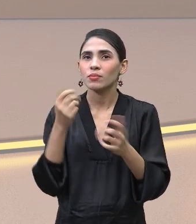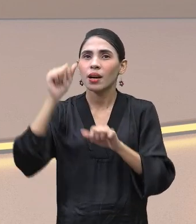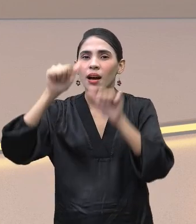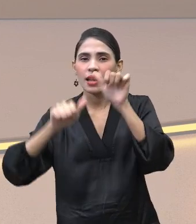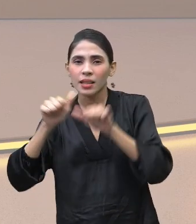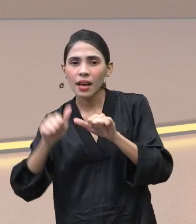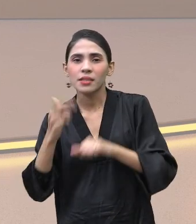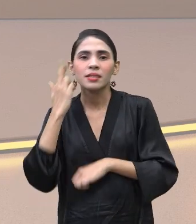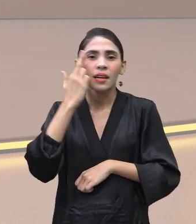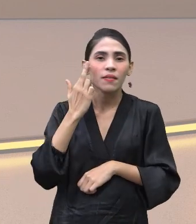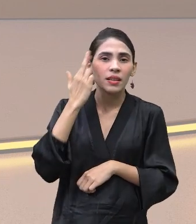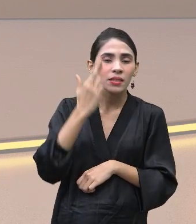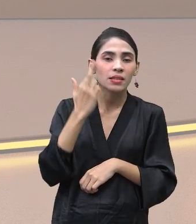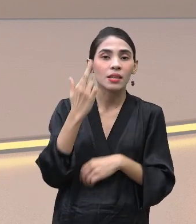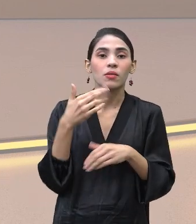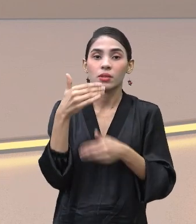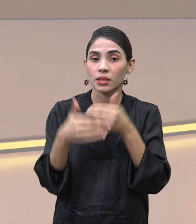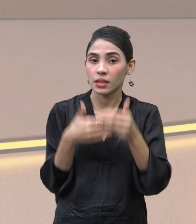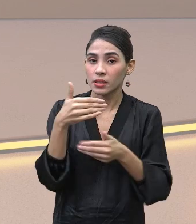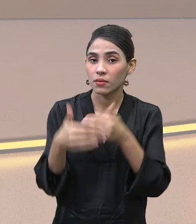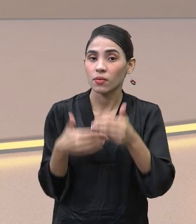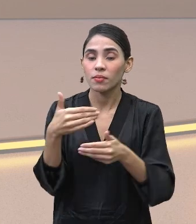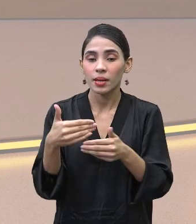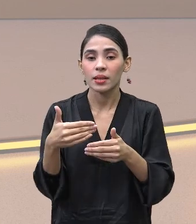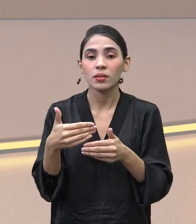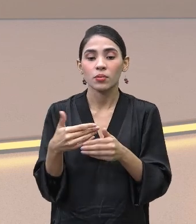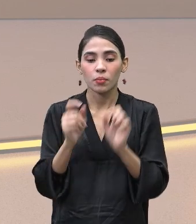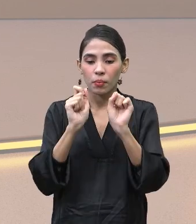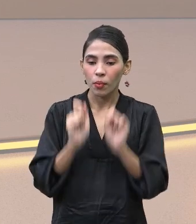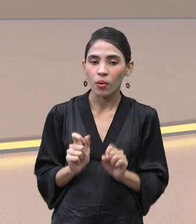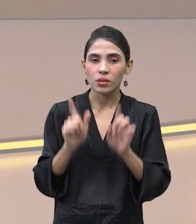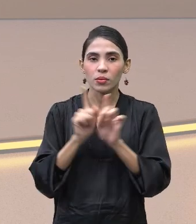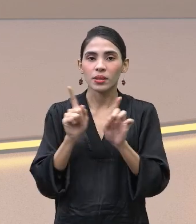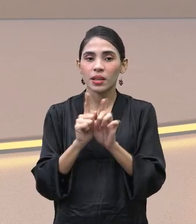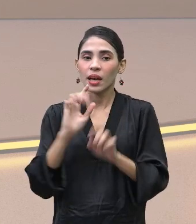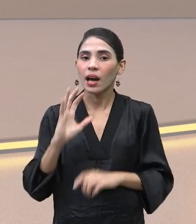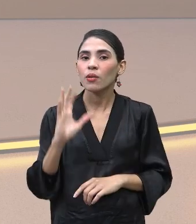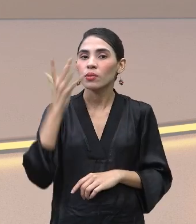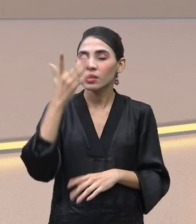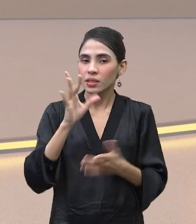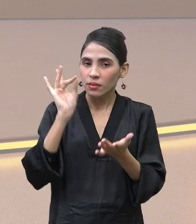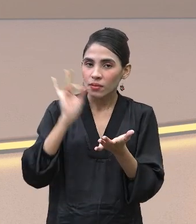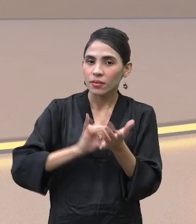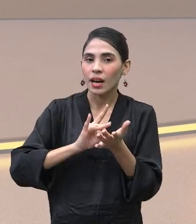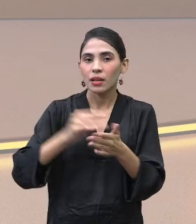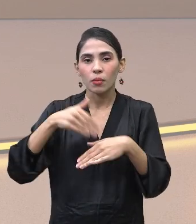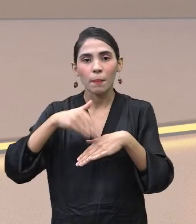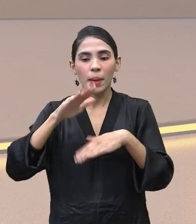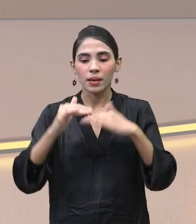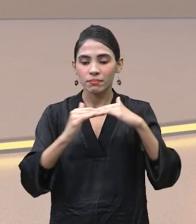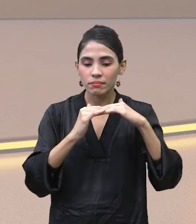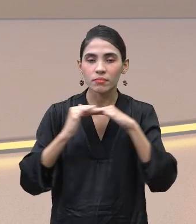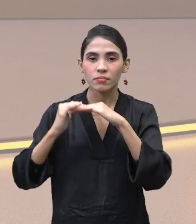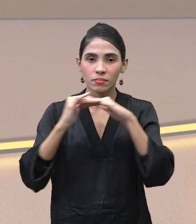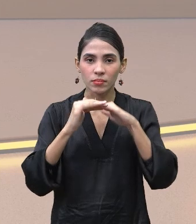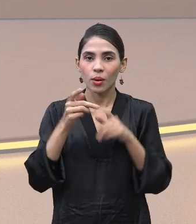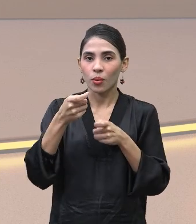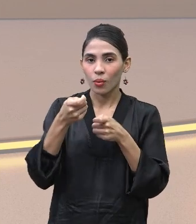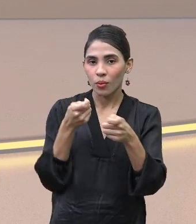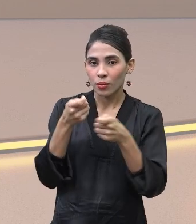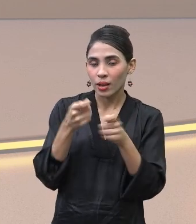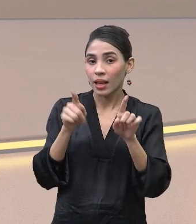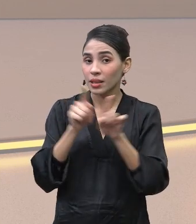redefinição do modelo de desenvolvimento para que ele possa acontecer de uma forma mais equilibrada e